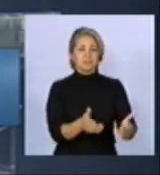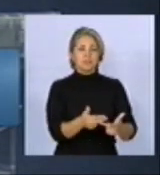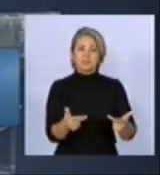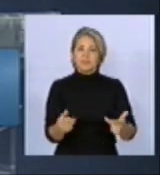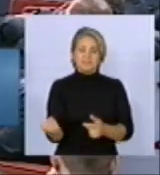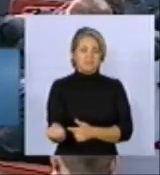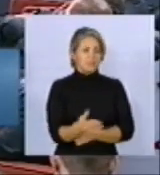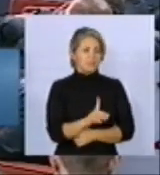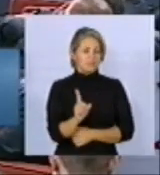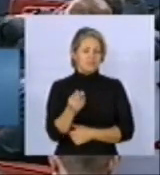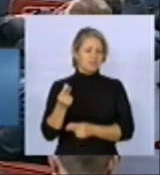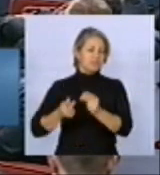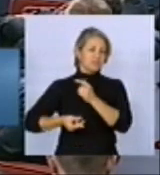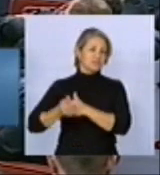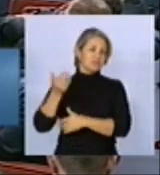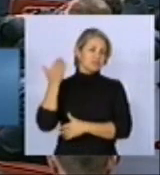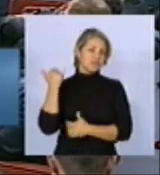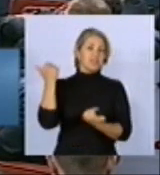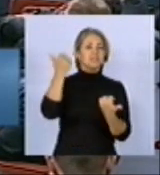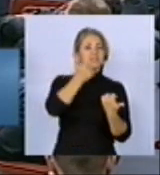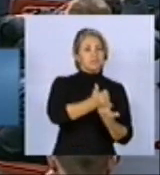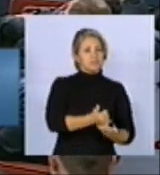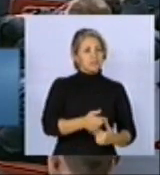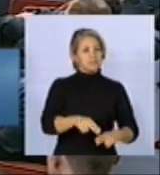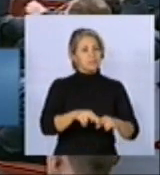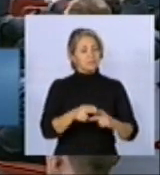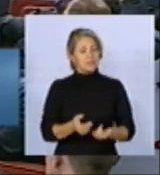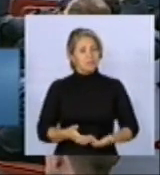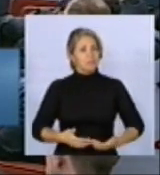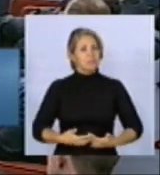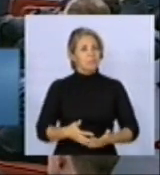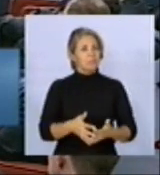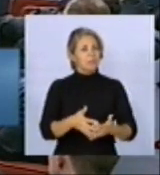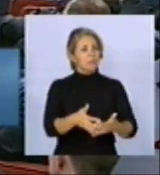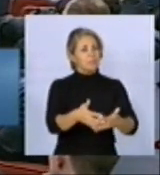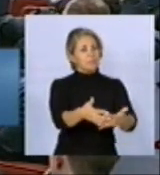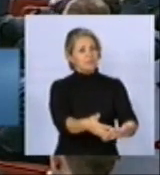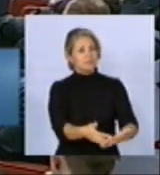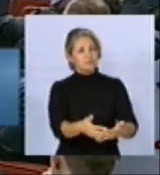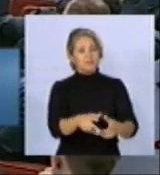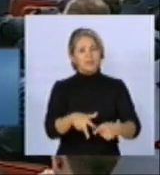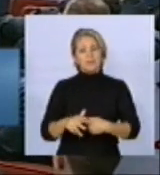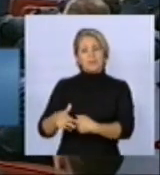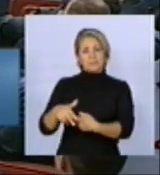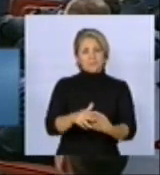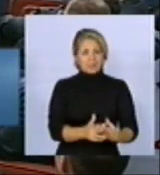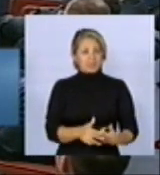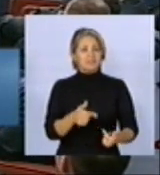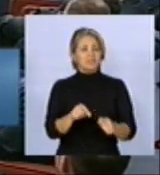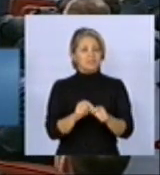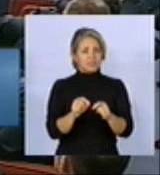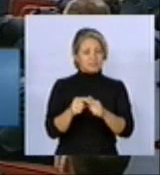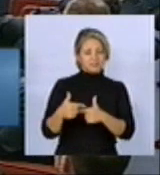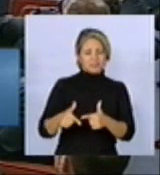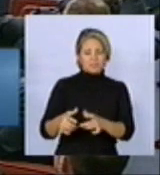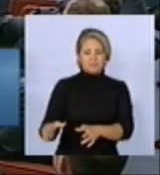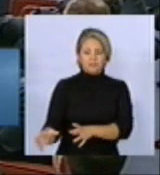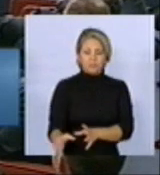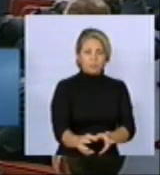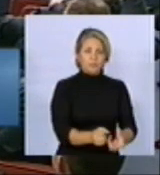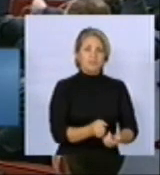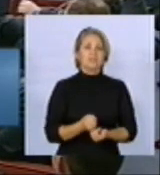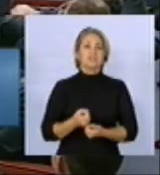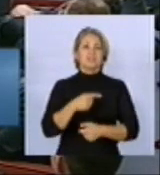novo né substitu do Trabalhador pela própria mecanização dos processos não é algo novo é mais um Digamos um efeito da industrialização como um